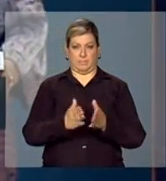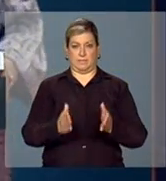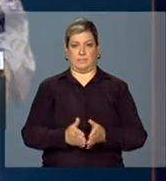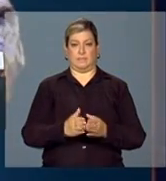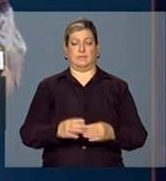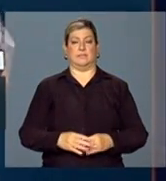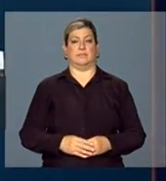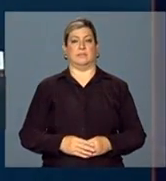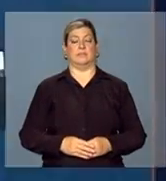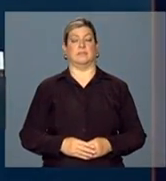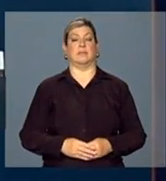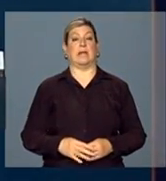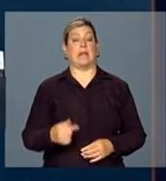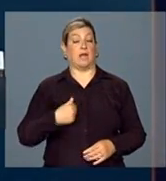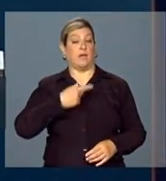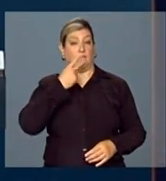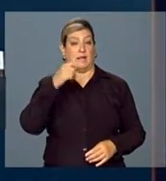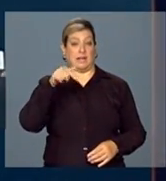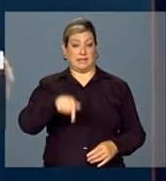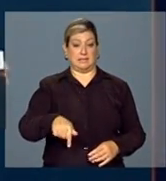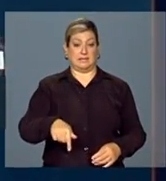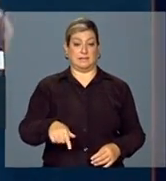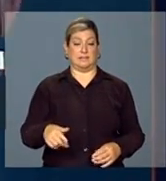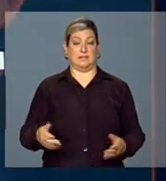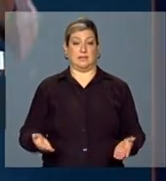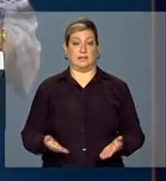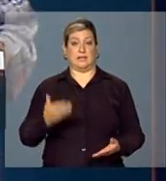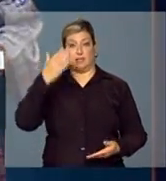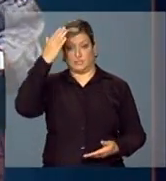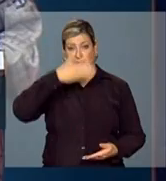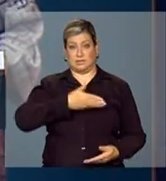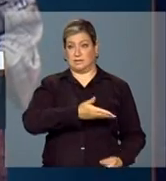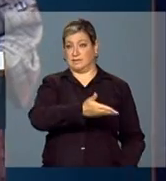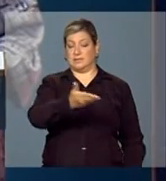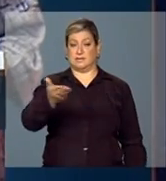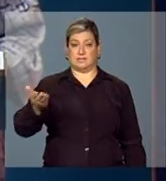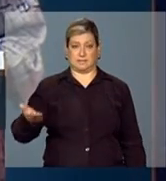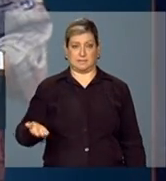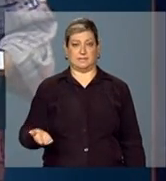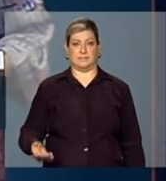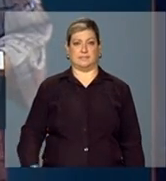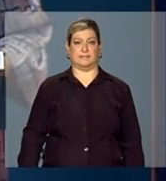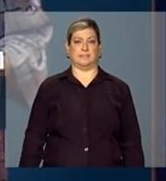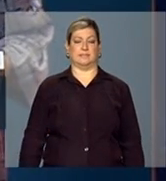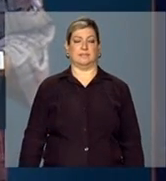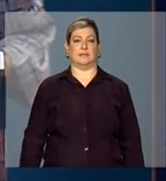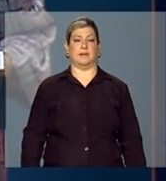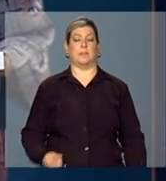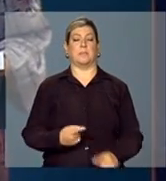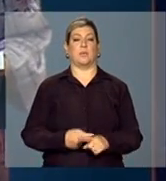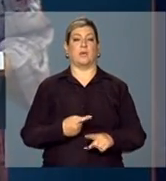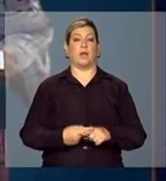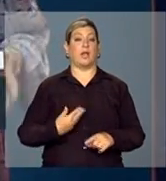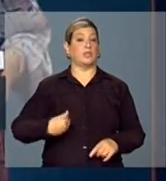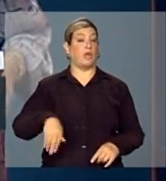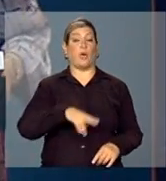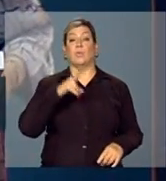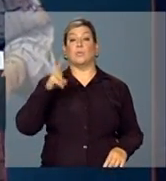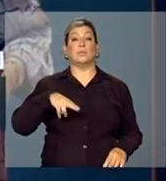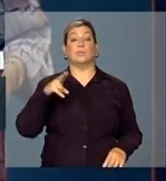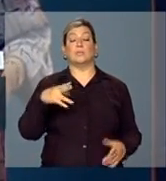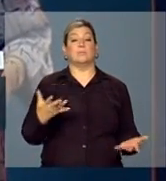E eu digo isso aqui, diante desse cenário, porque nós nunca